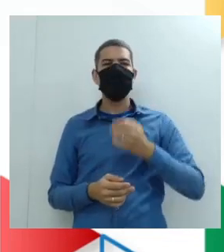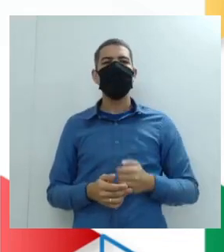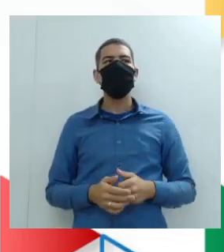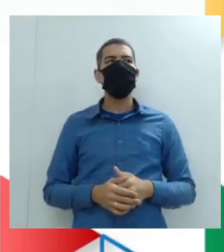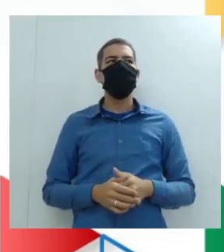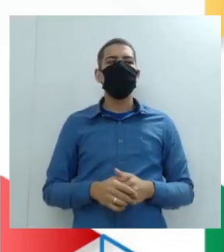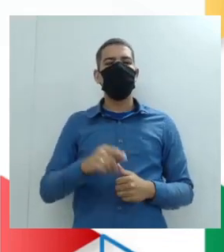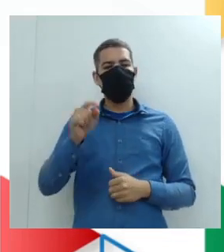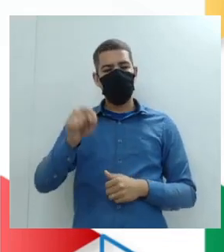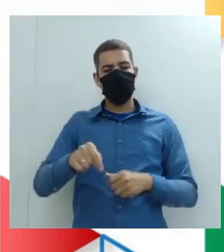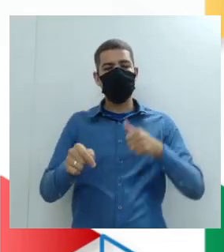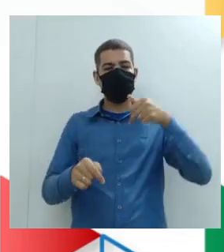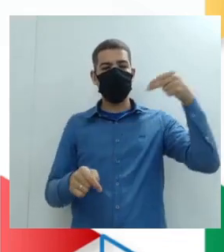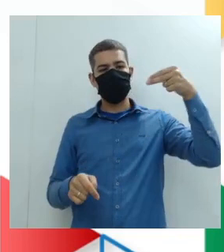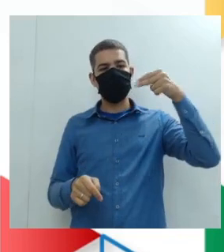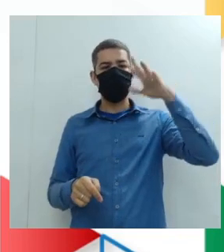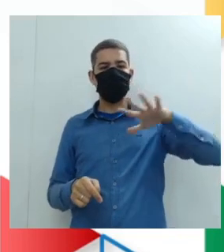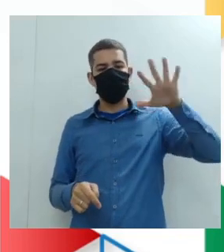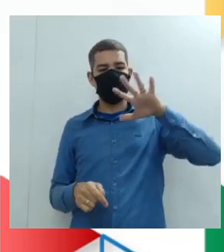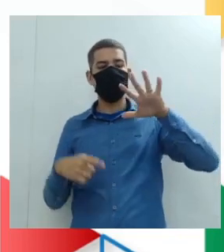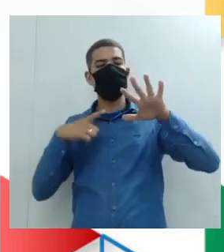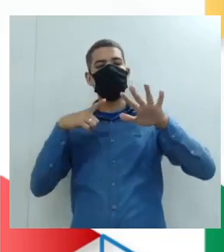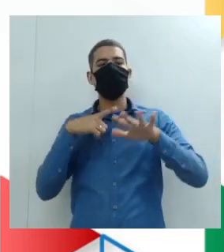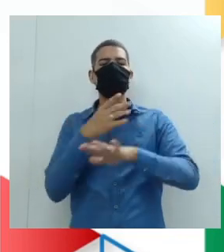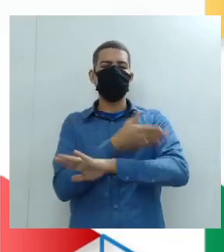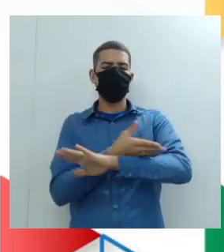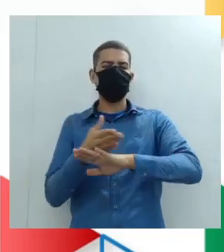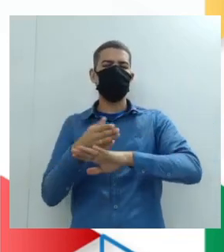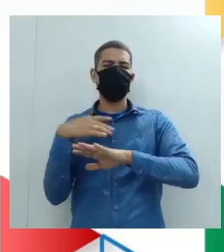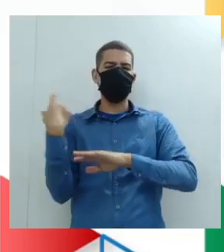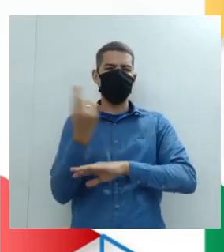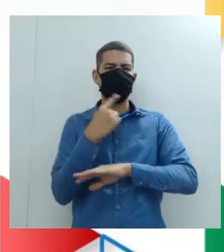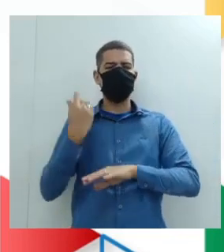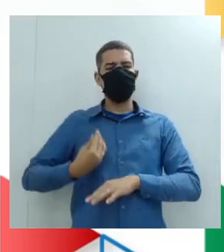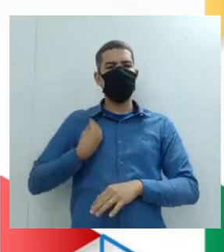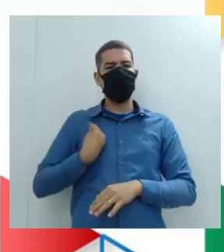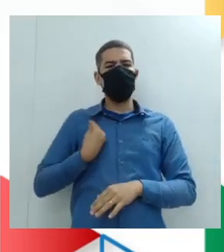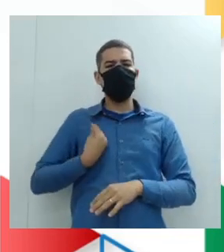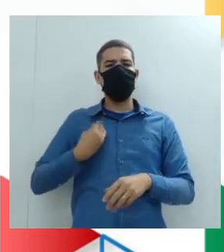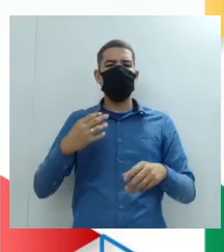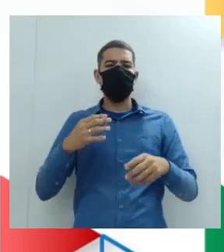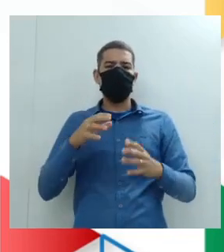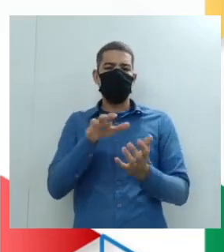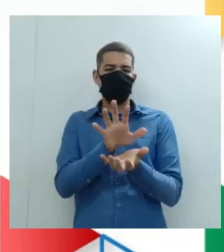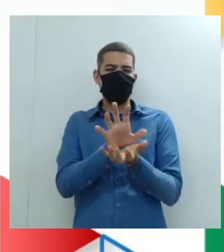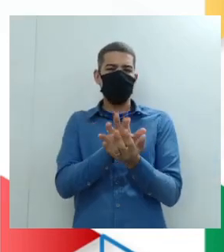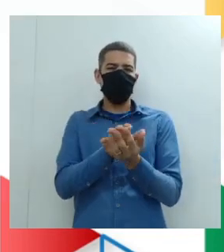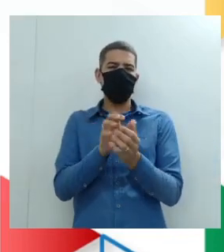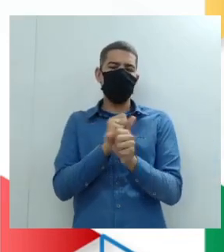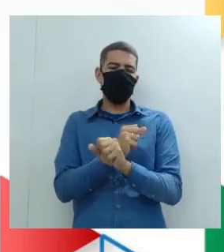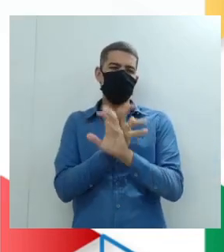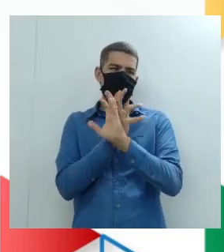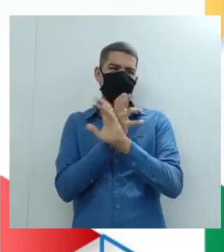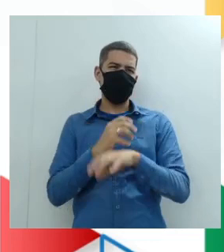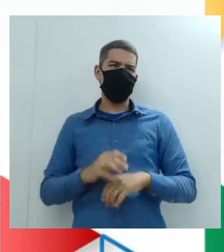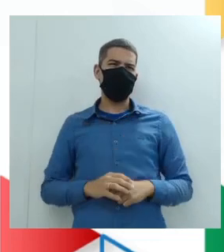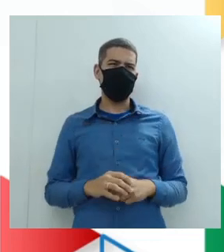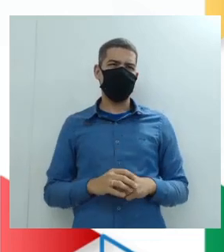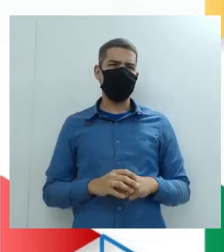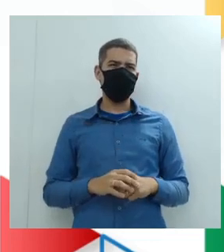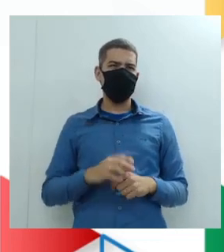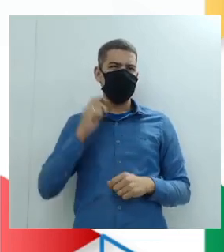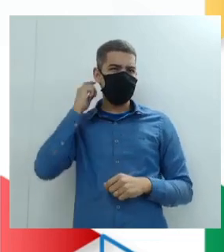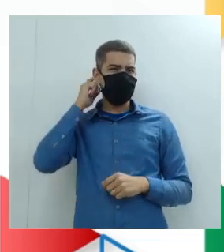principalmente aqui no Nordeste, que isso é muito comum para quem viaja aí o sertão do Pernambuco, tá? Então, quantidade de pessoas nas